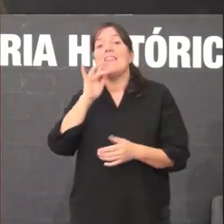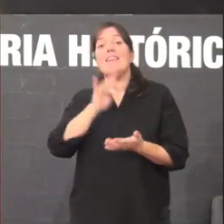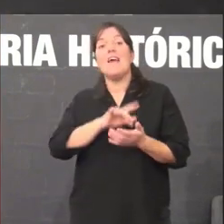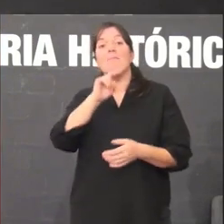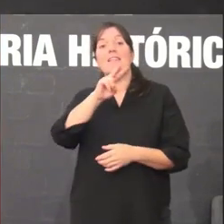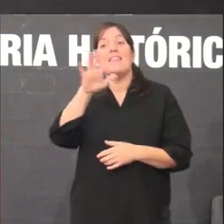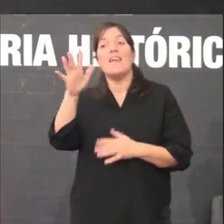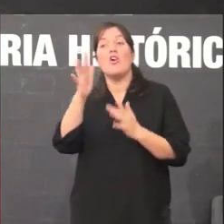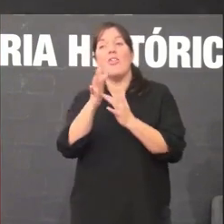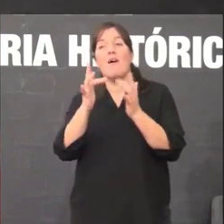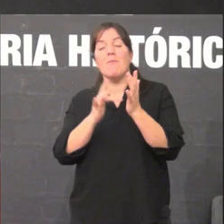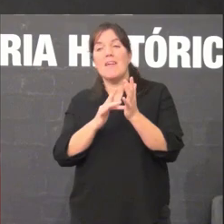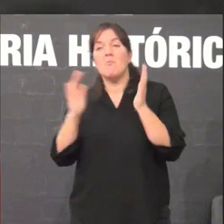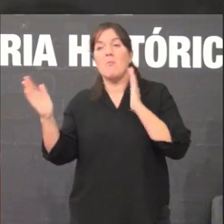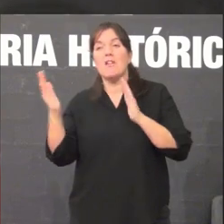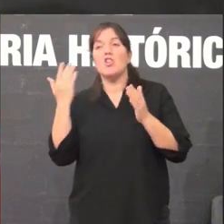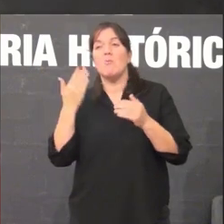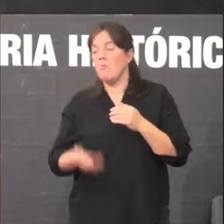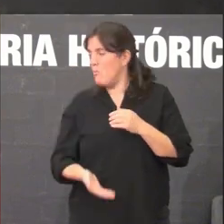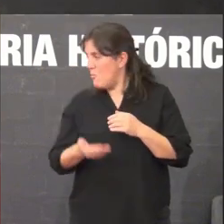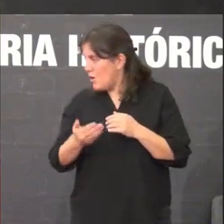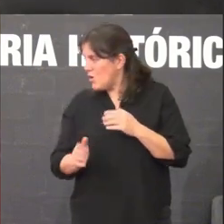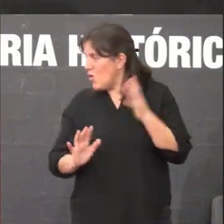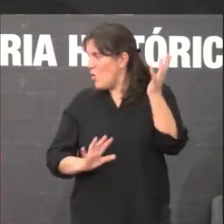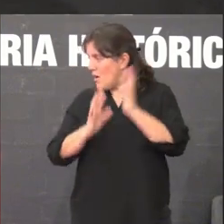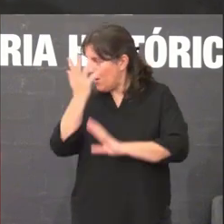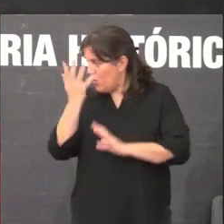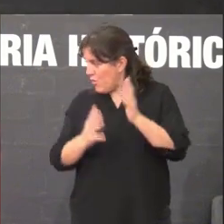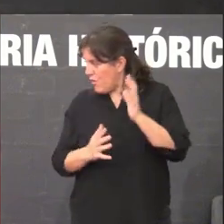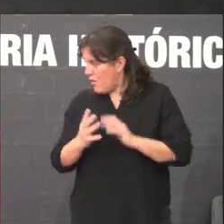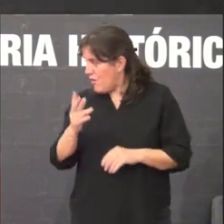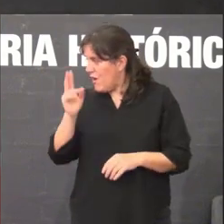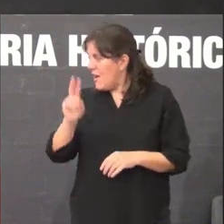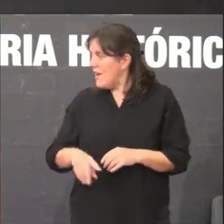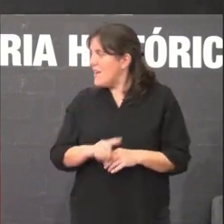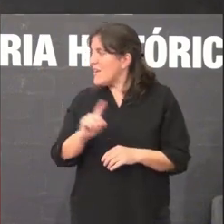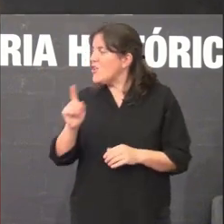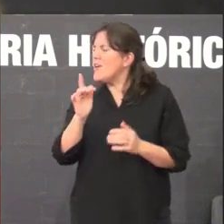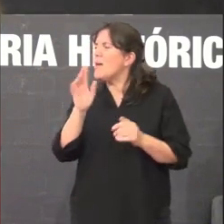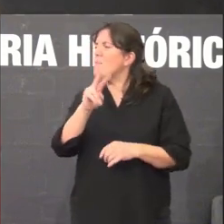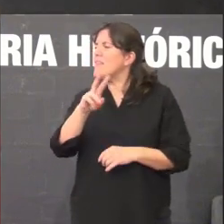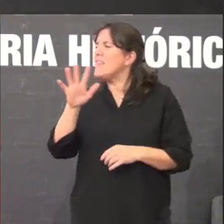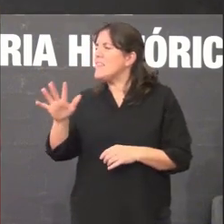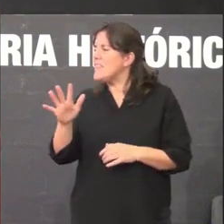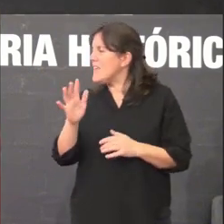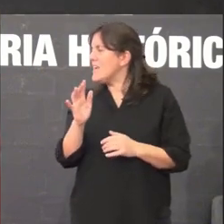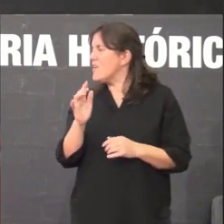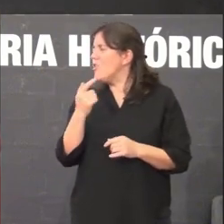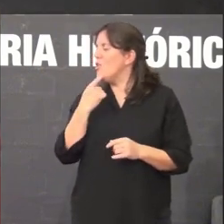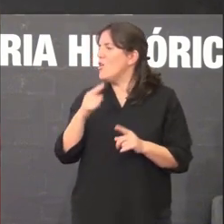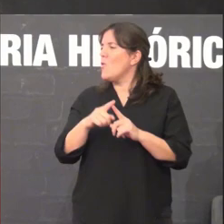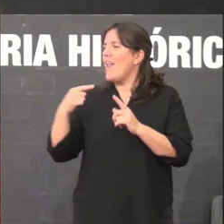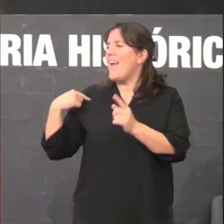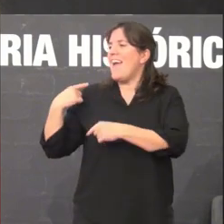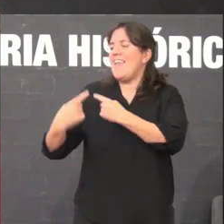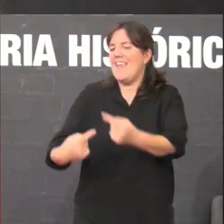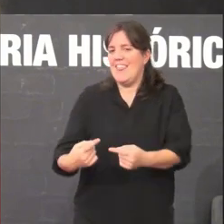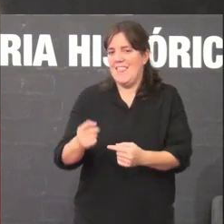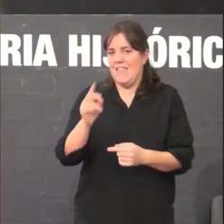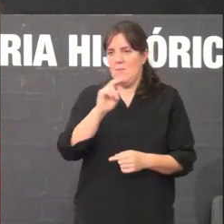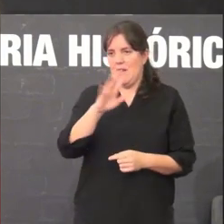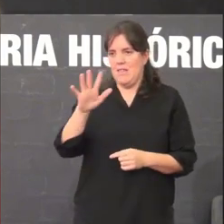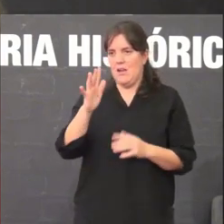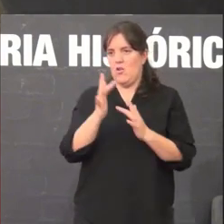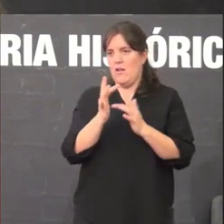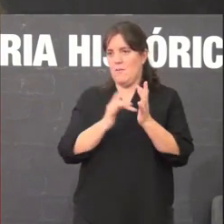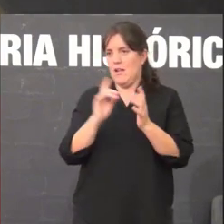um momento importante, como uma revolução, que não nega a herança do 25 de Abril,